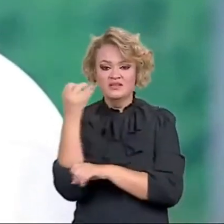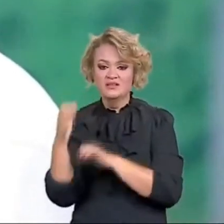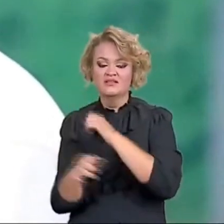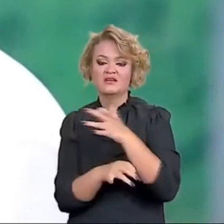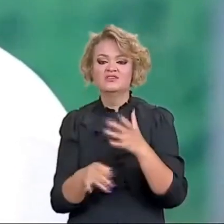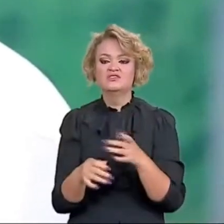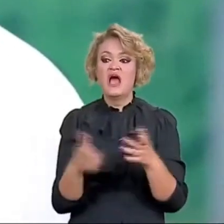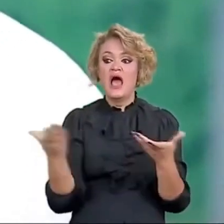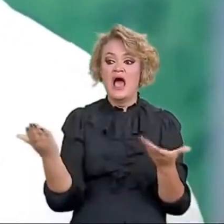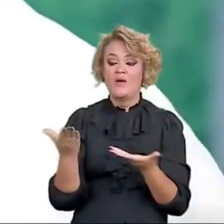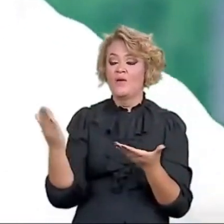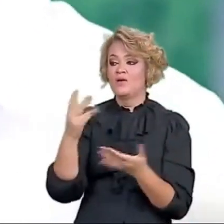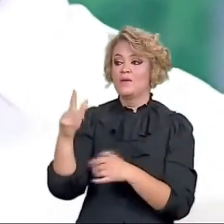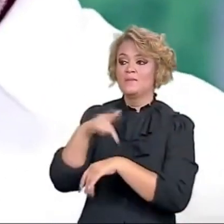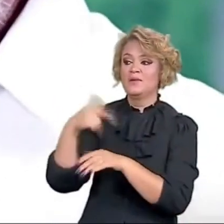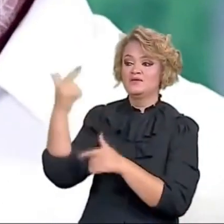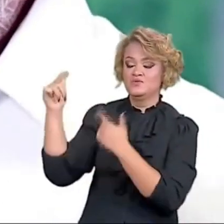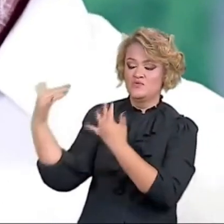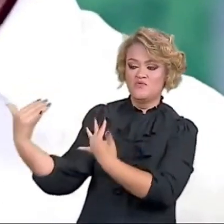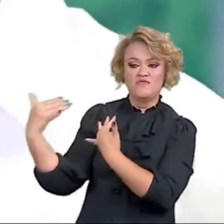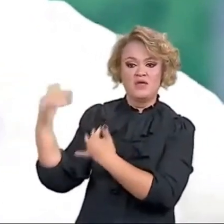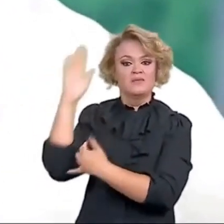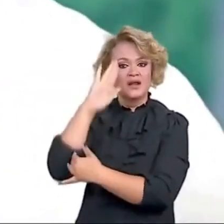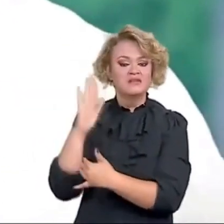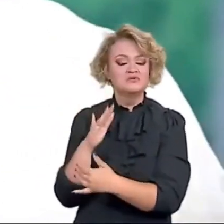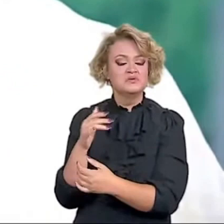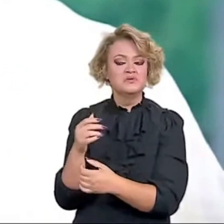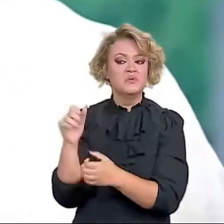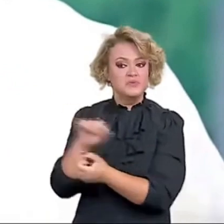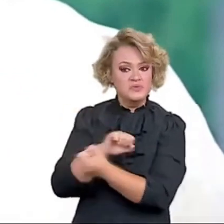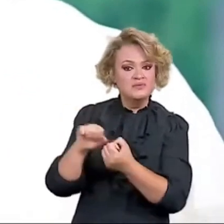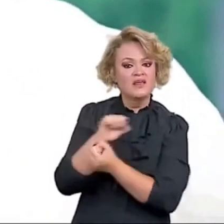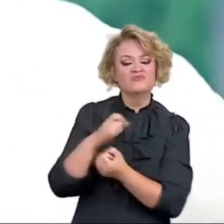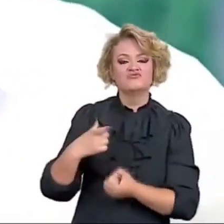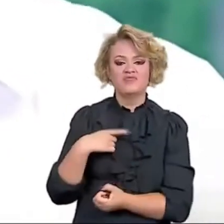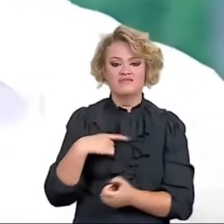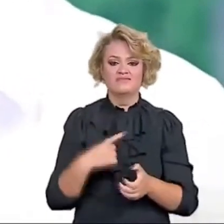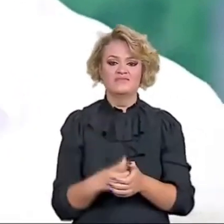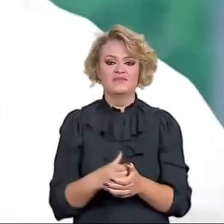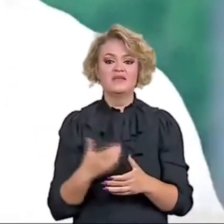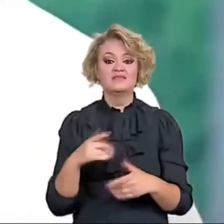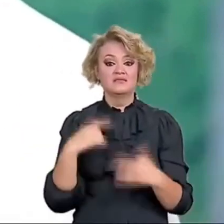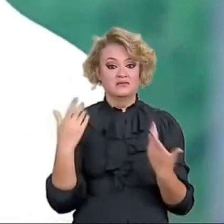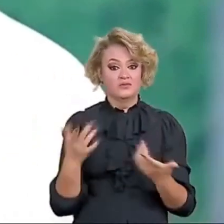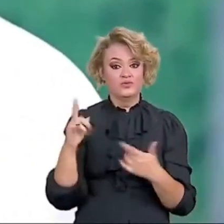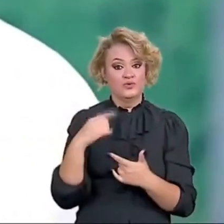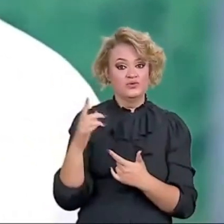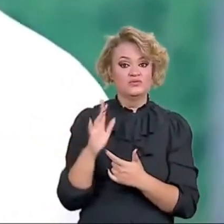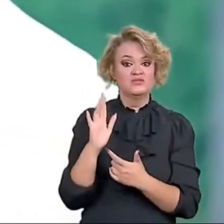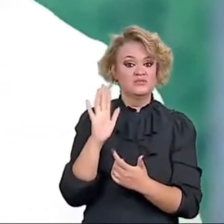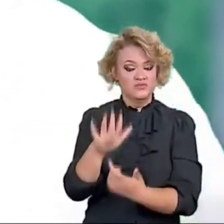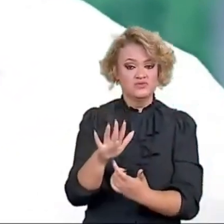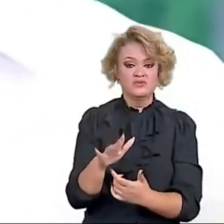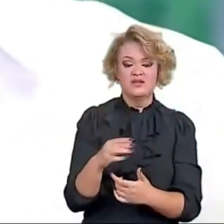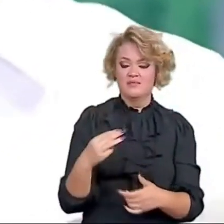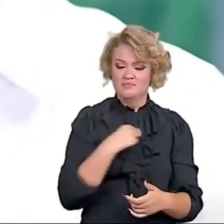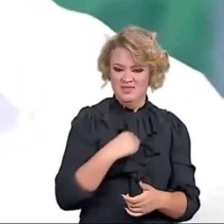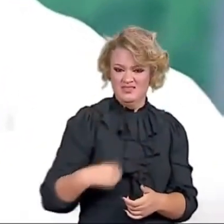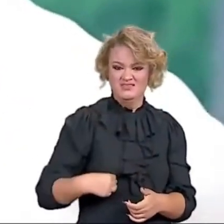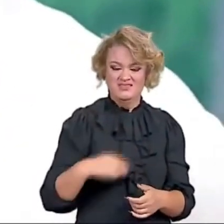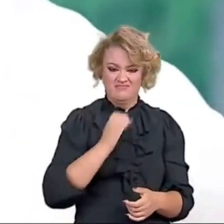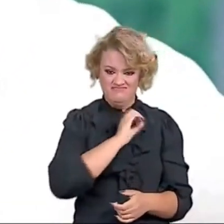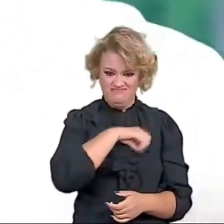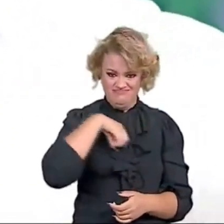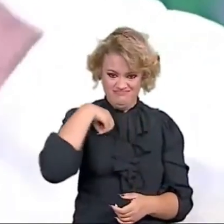nível internacional. Então, o que nós precisamos é fazer com que a nossa ministra do Meio Ambiente, a companheira Marina,